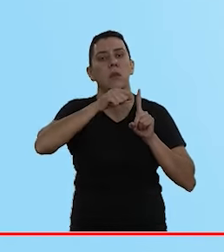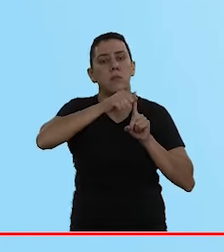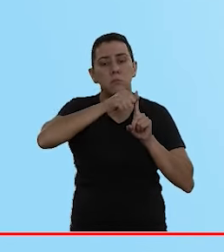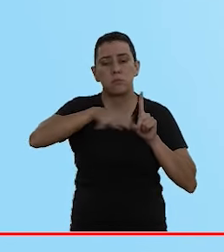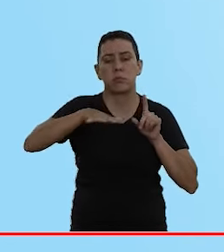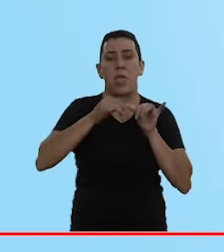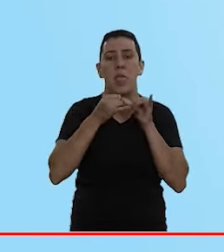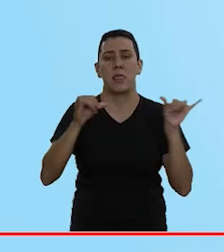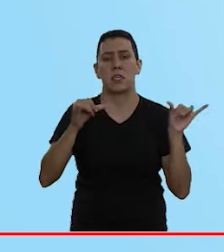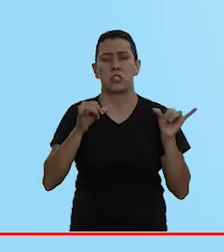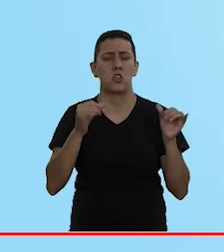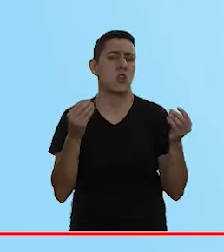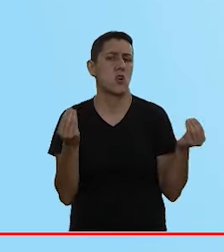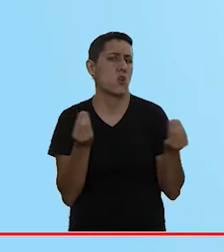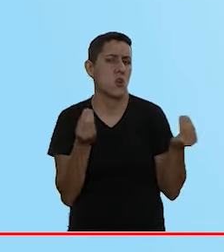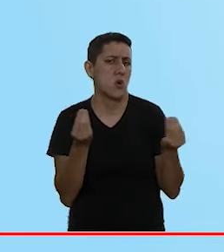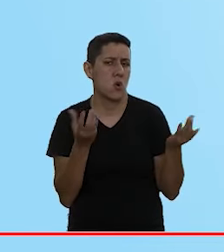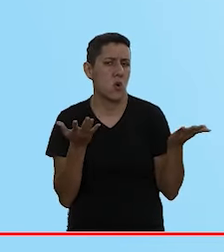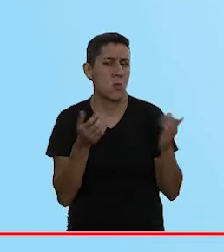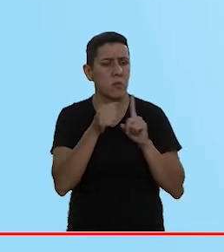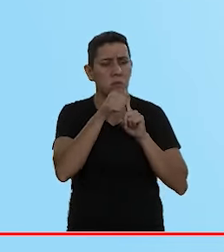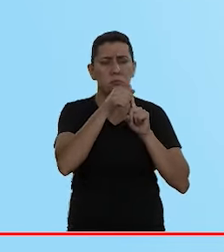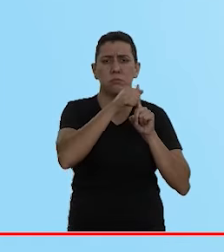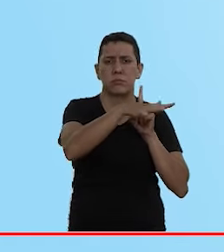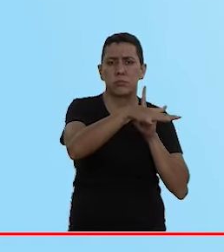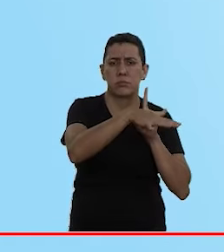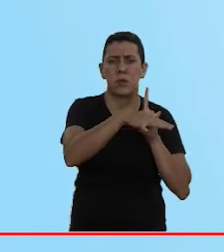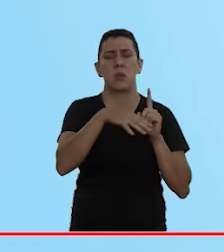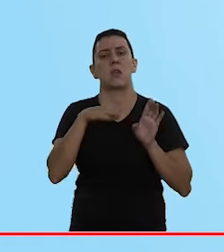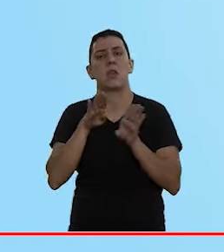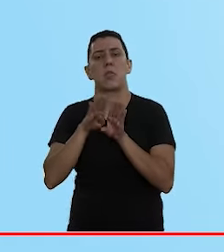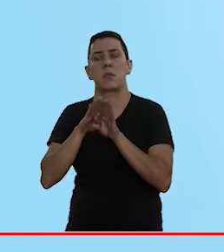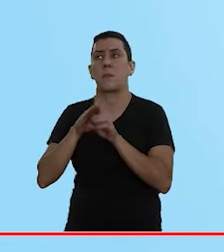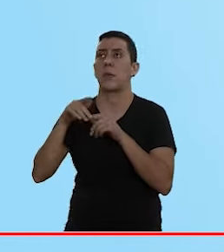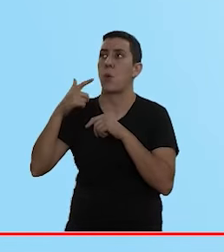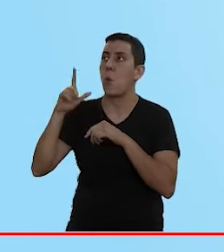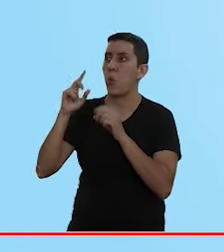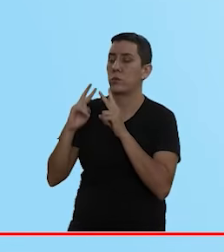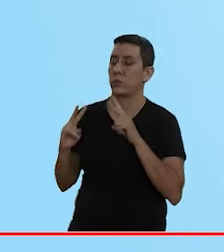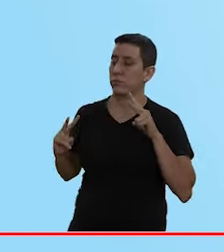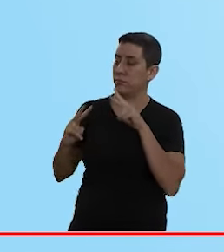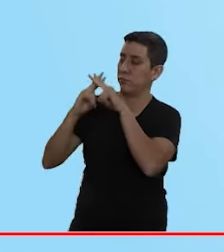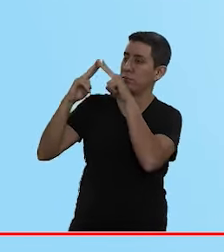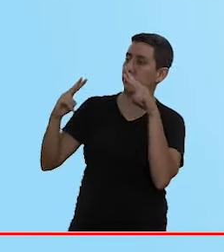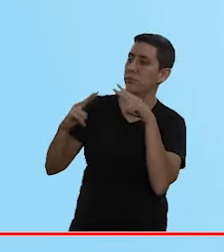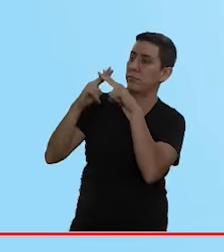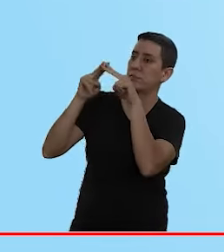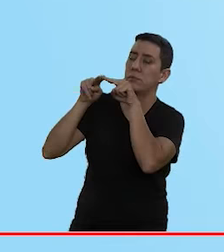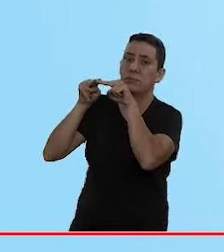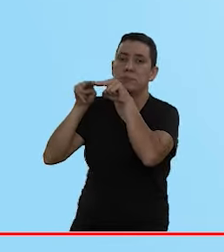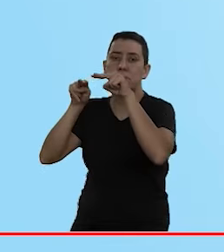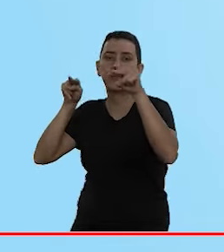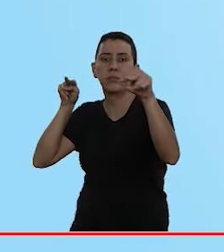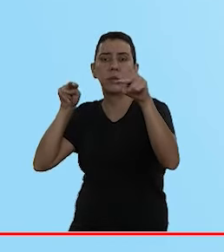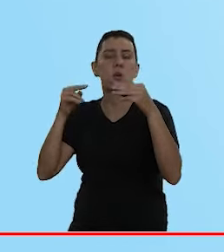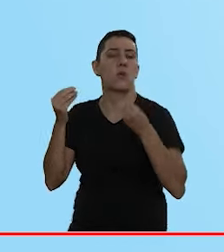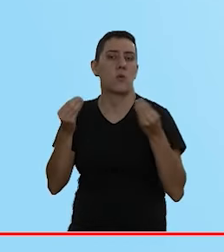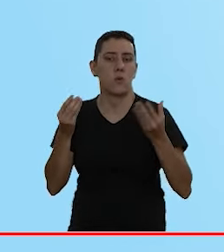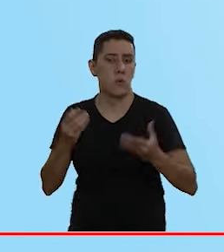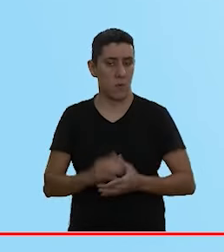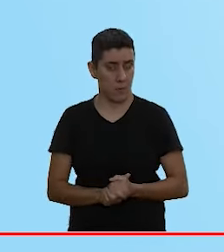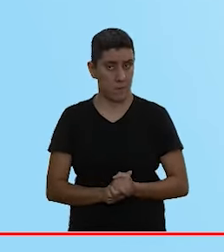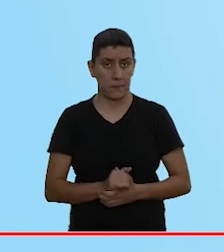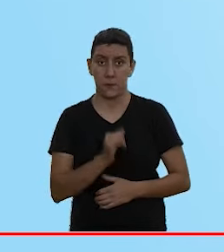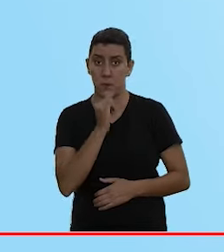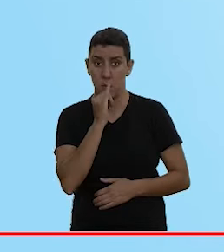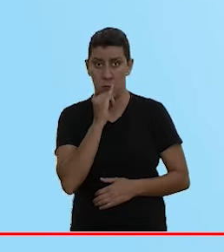diferença do sistema de distribuição para o sistema de transmissão? Quando as usinas de grande porte são instaladas,